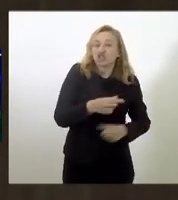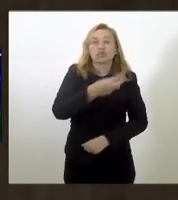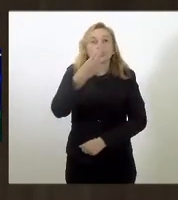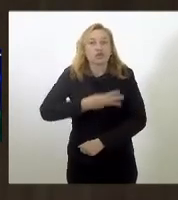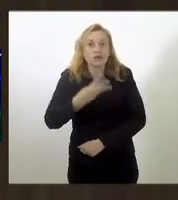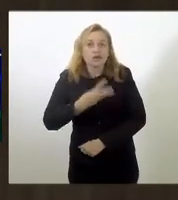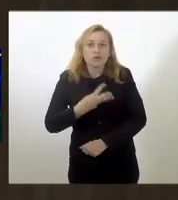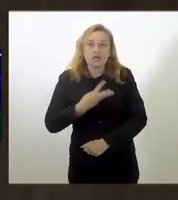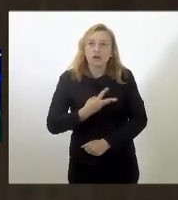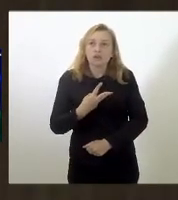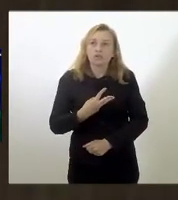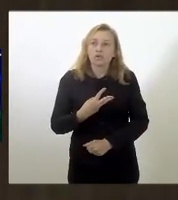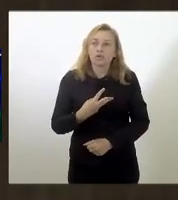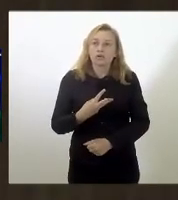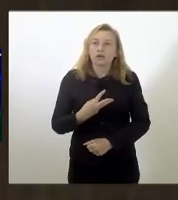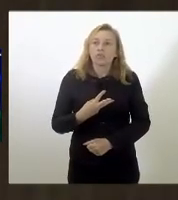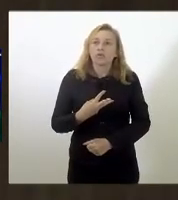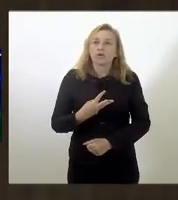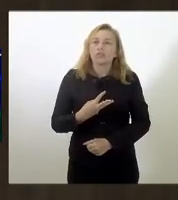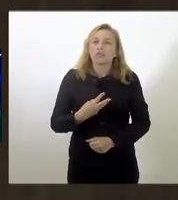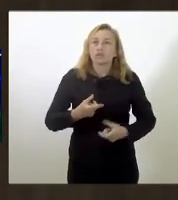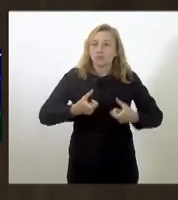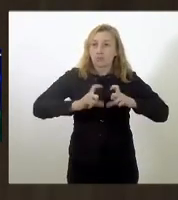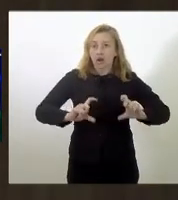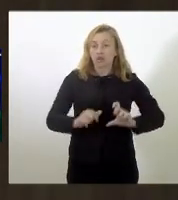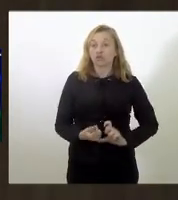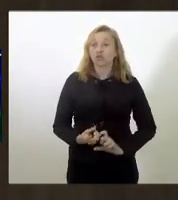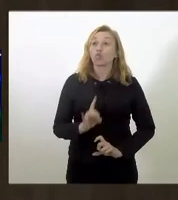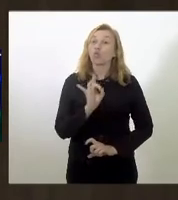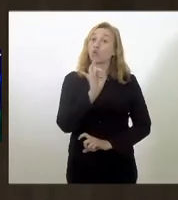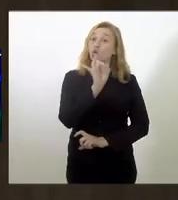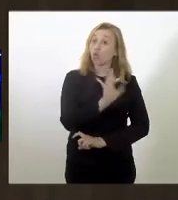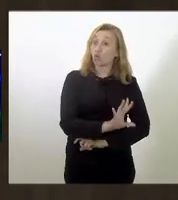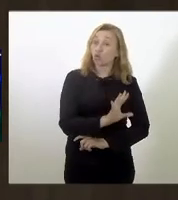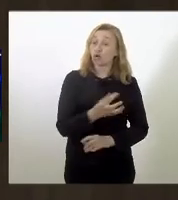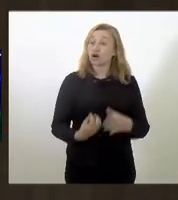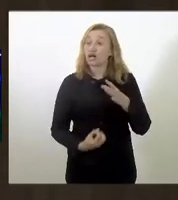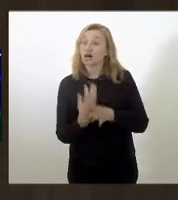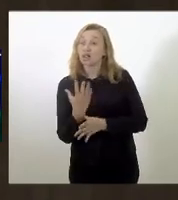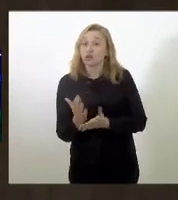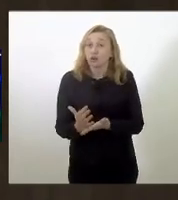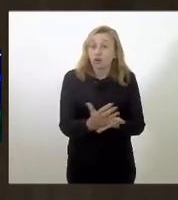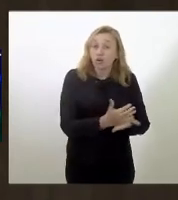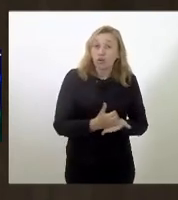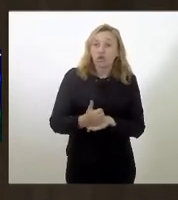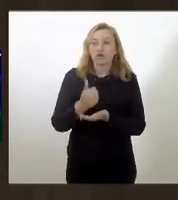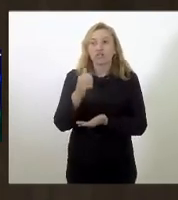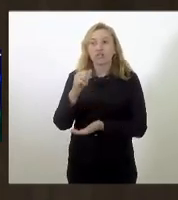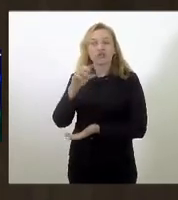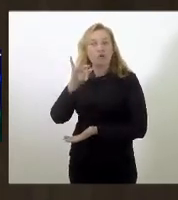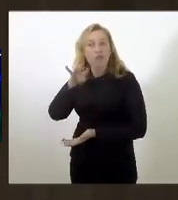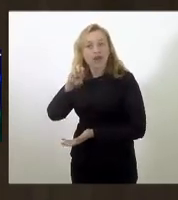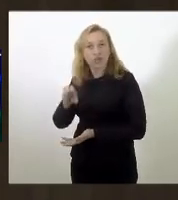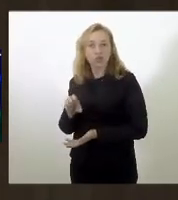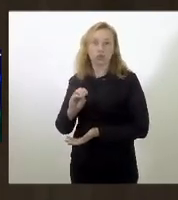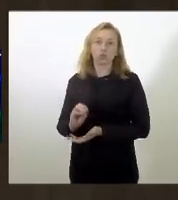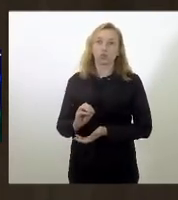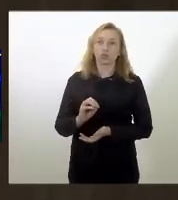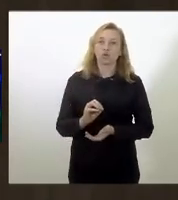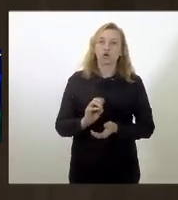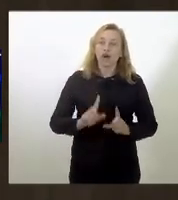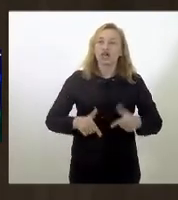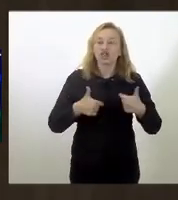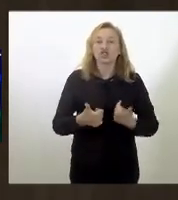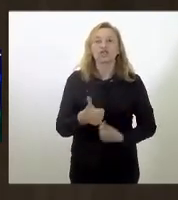seu parágrafo único, fez a criação de uma cota de fomento para a atuação das